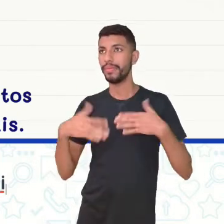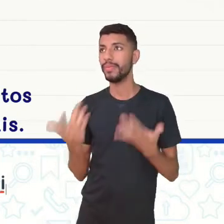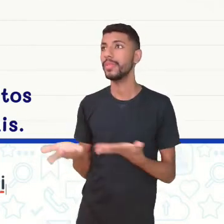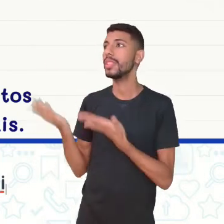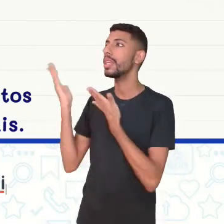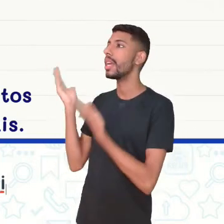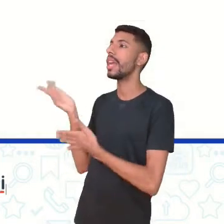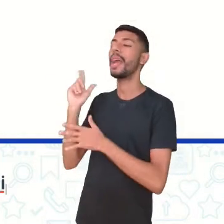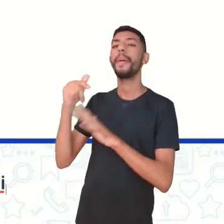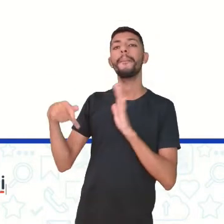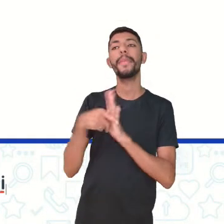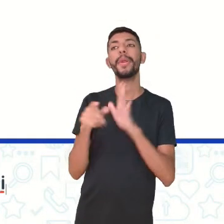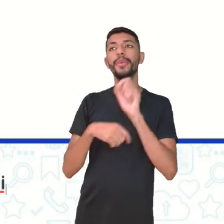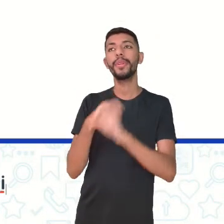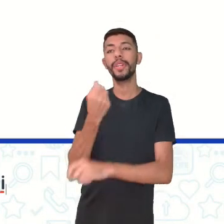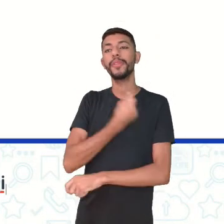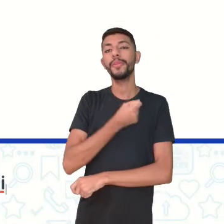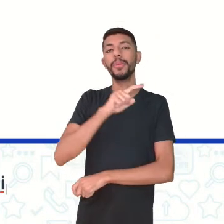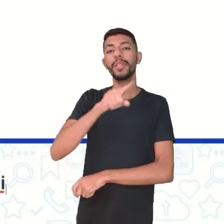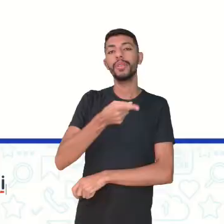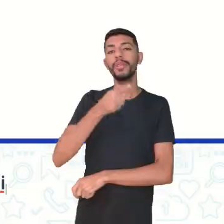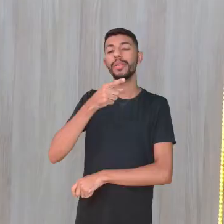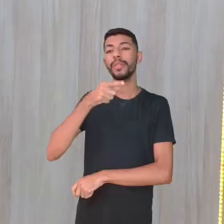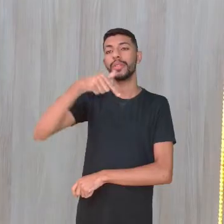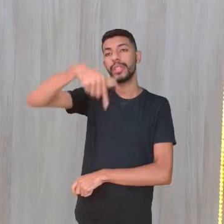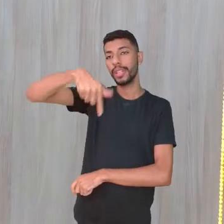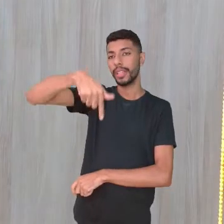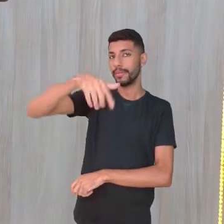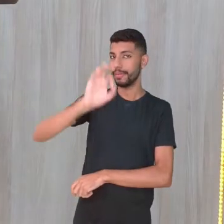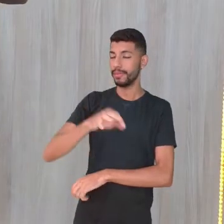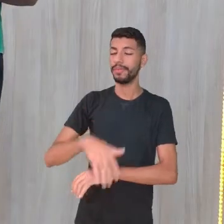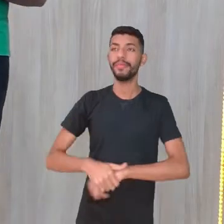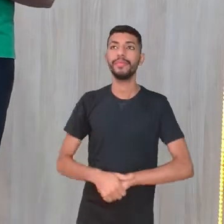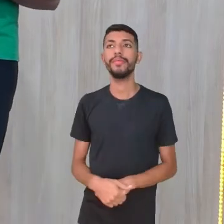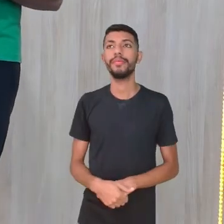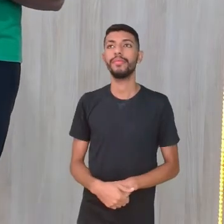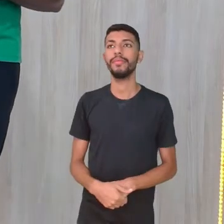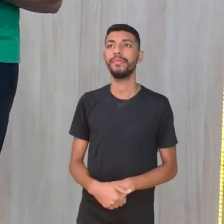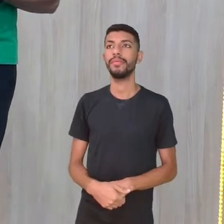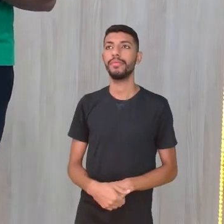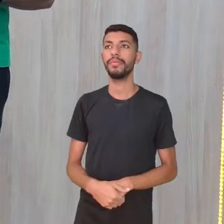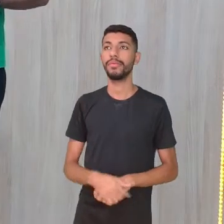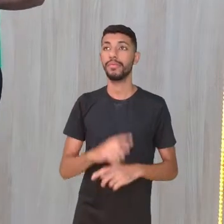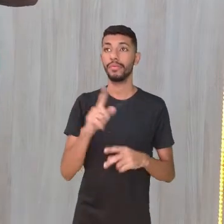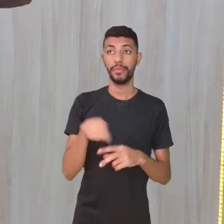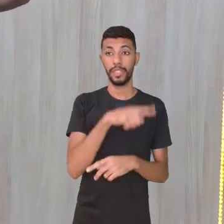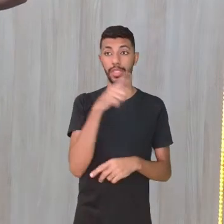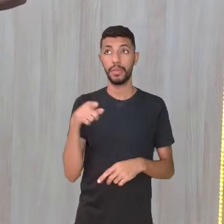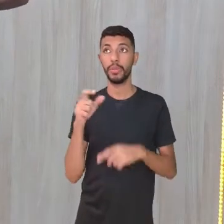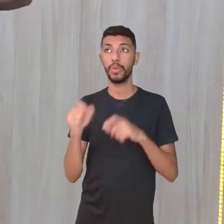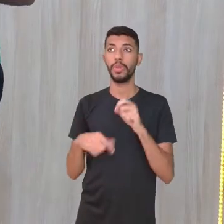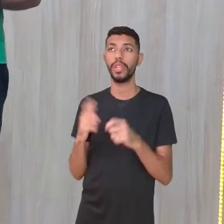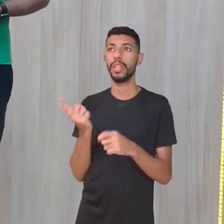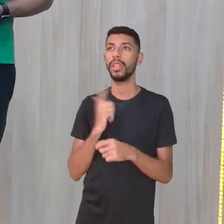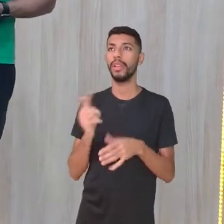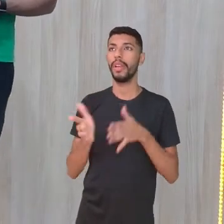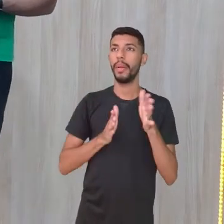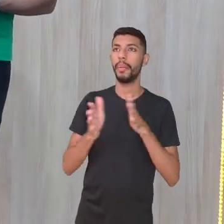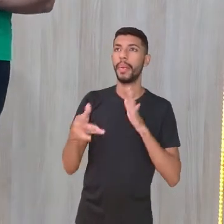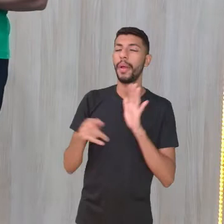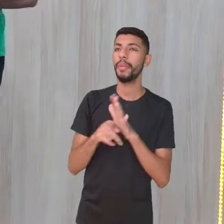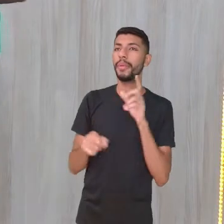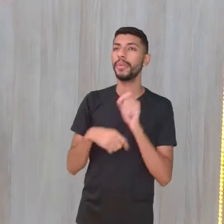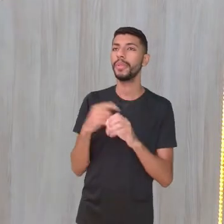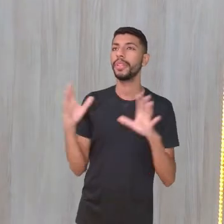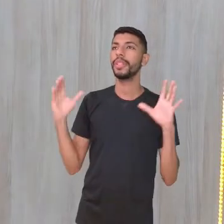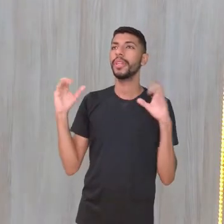é um número racional, certo? Depois a gente passou aí para a parte das operações com esses números